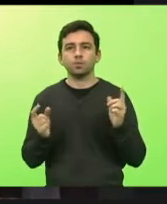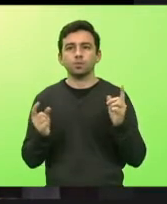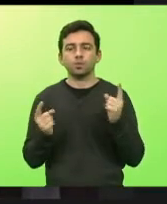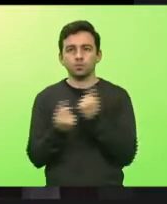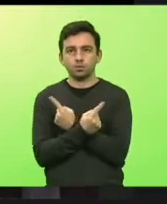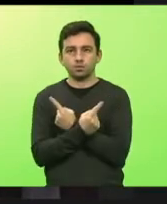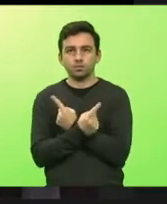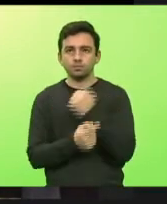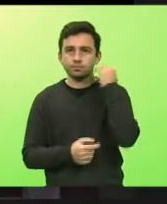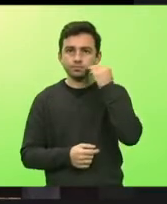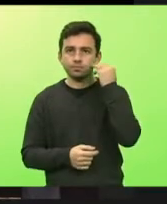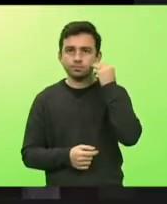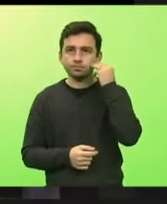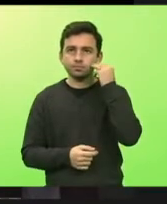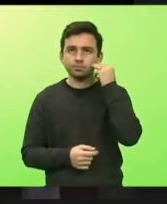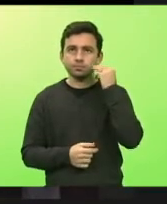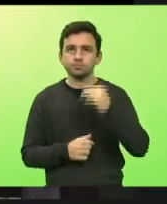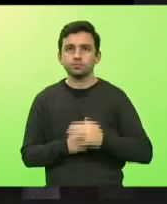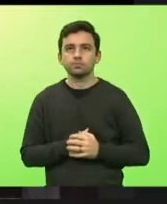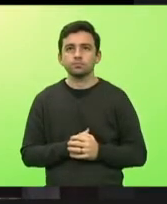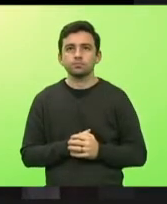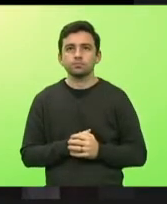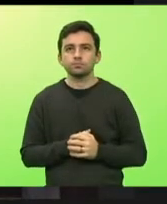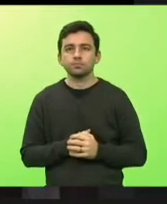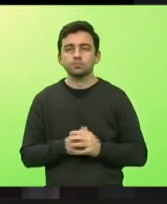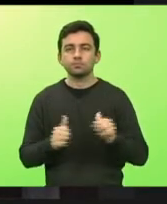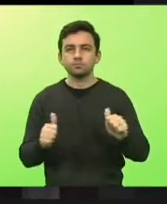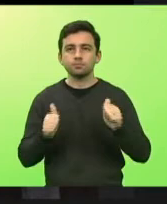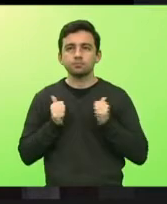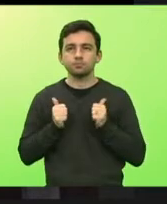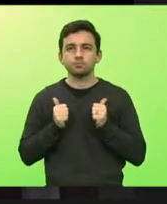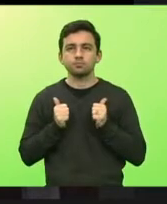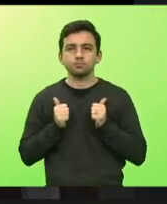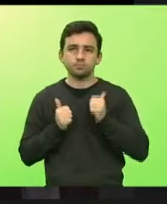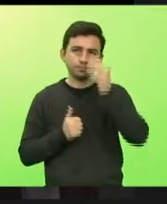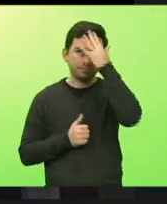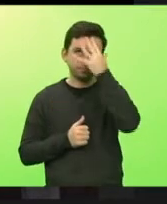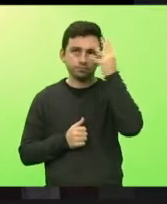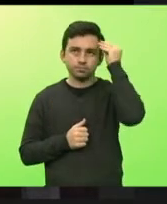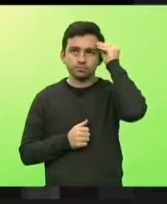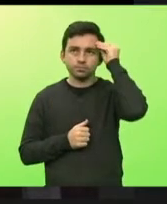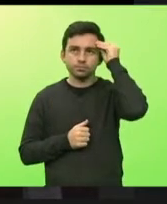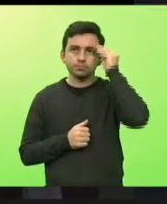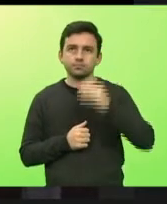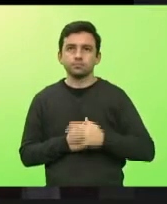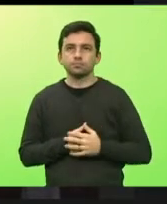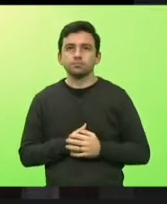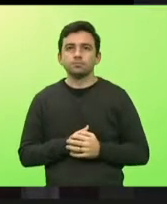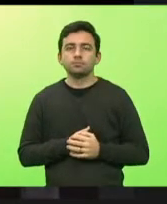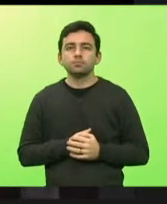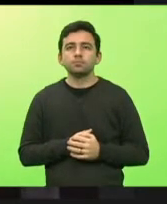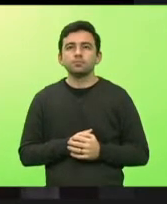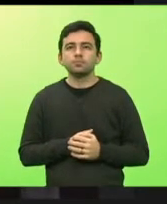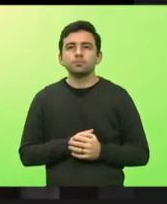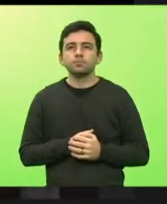Márcio Machado. Abstenção, presidente. Abstenção da deputada Luciane Carminati.